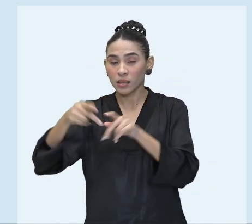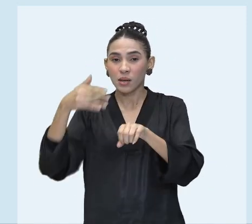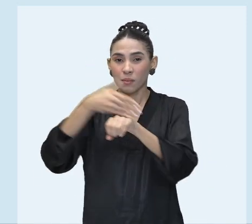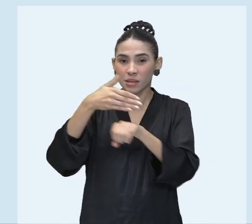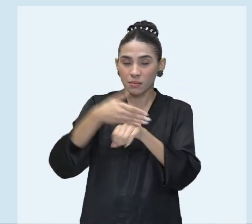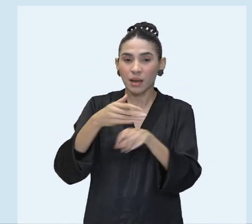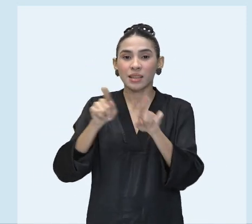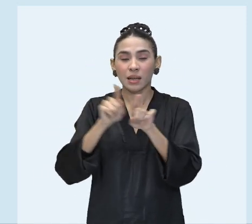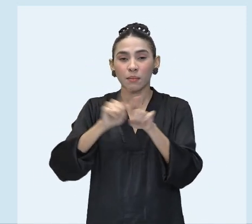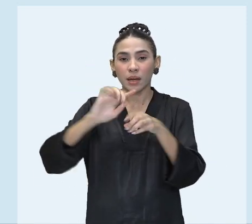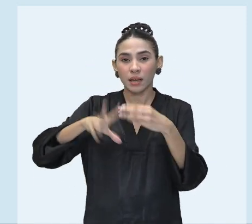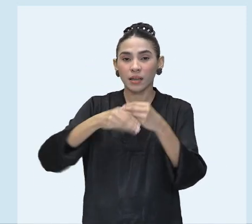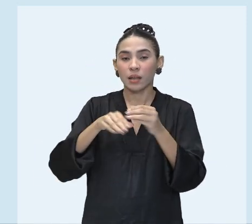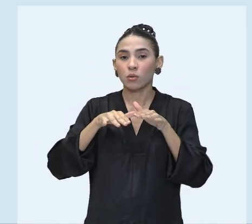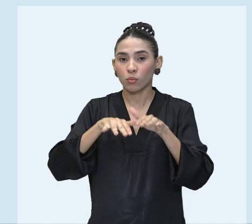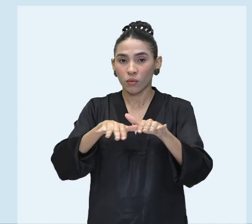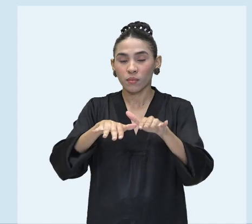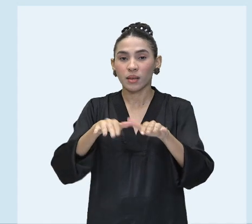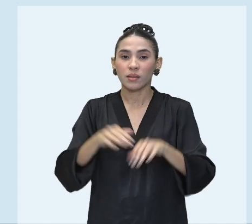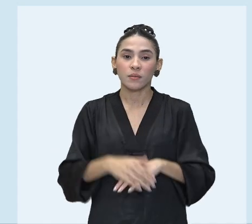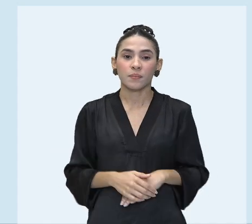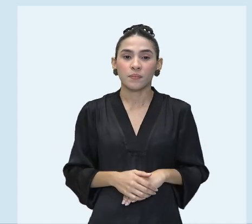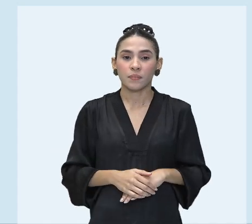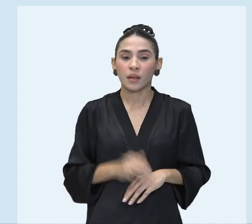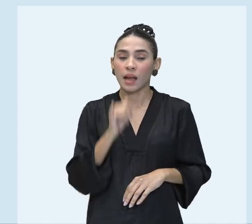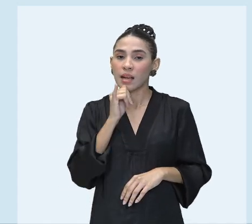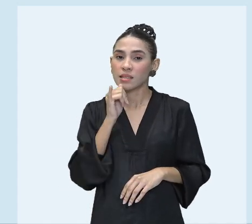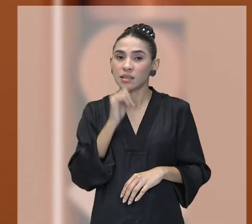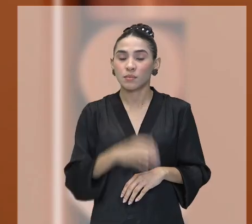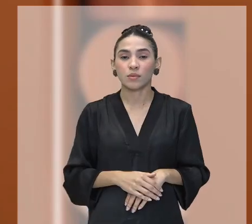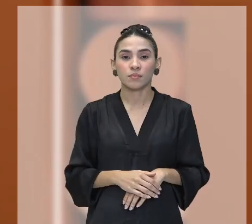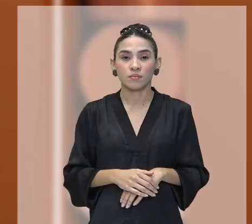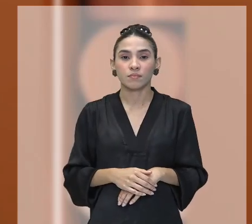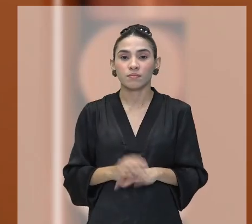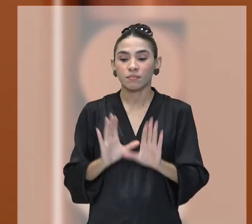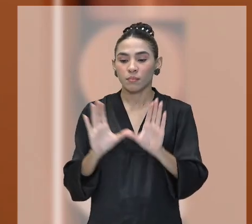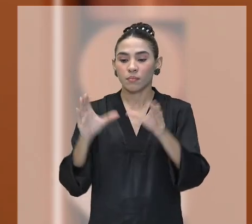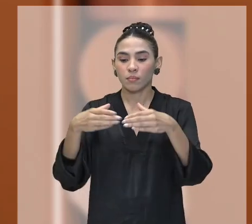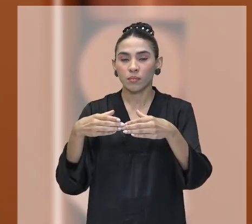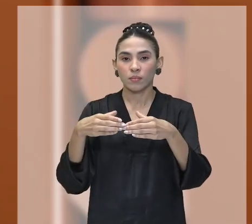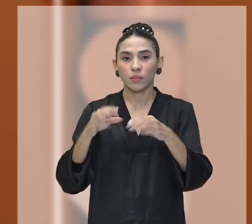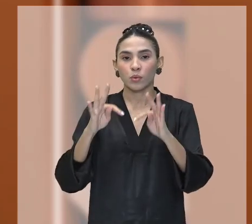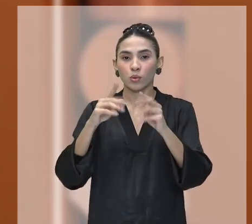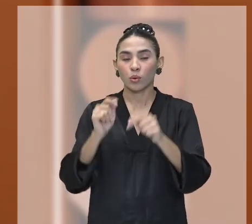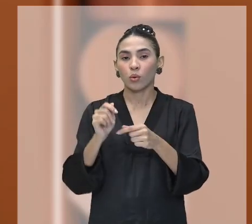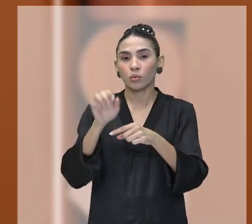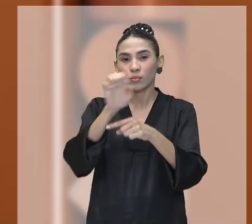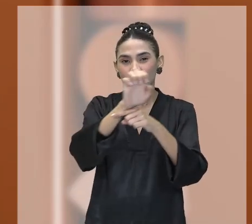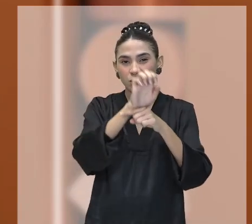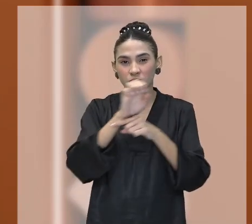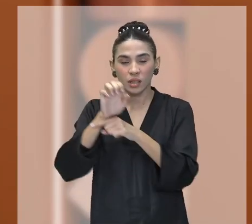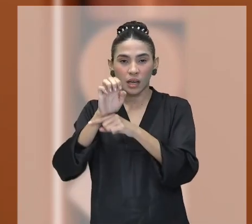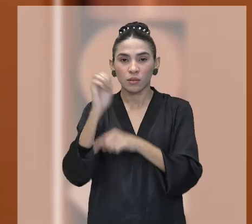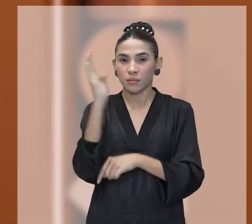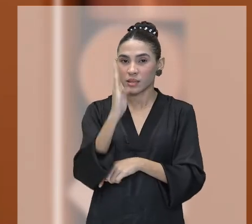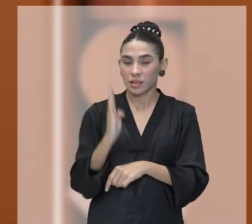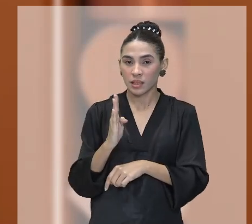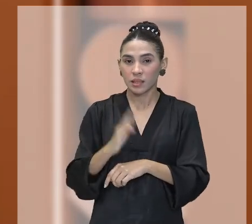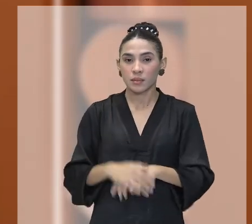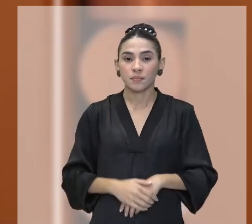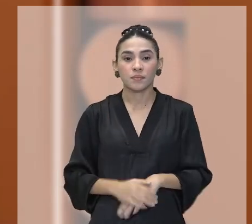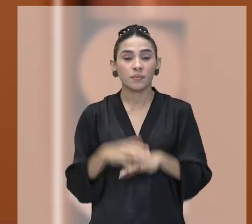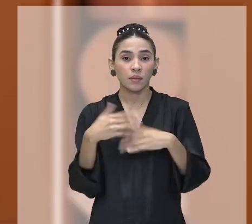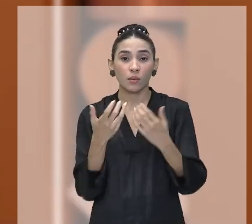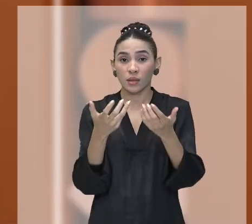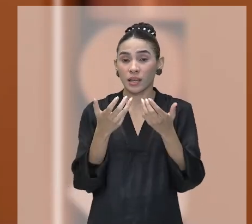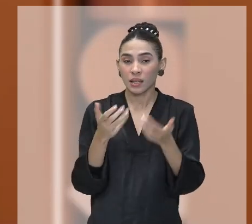do movimento que pudesse justamente ali englobar todo o território brasileiro, né? Ou seja, toda a sociedade civil. Então, eles queriam